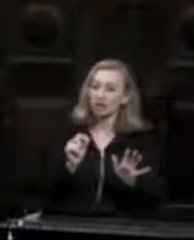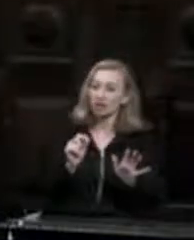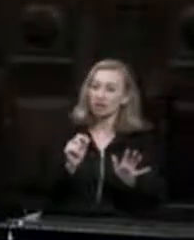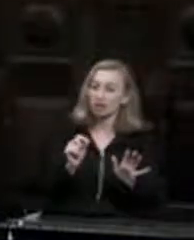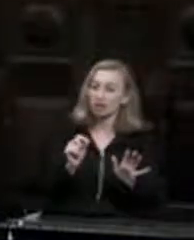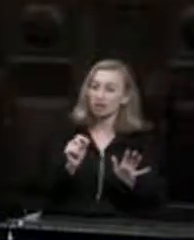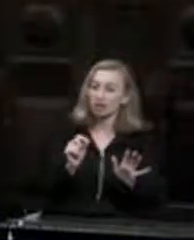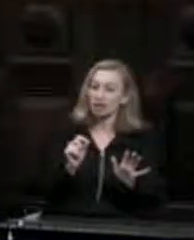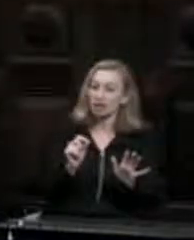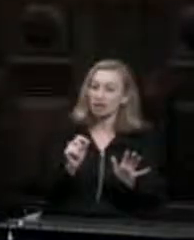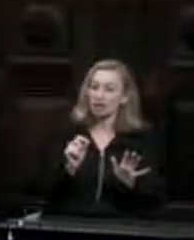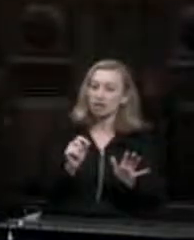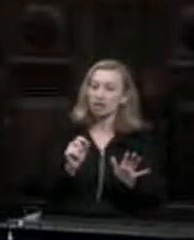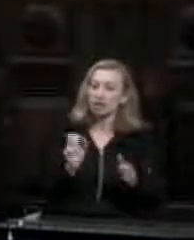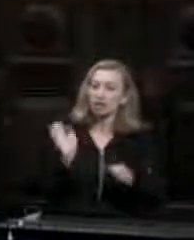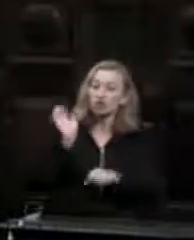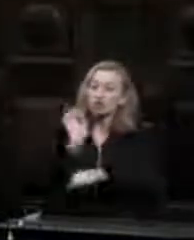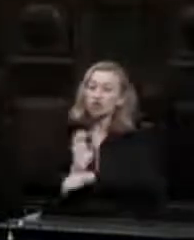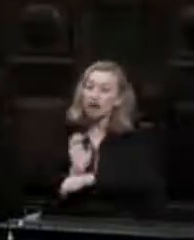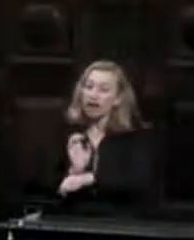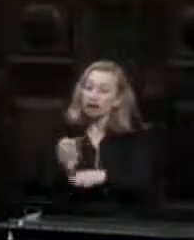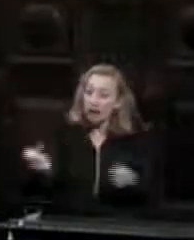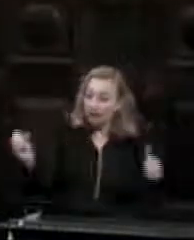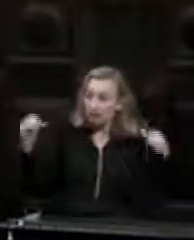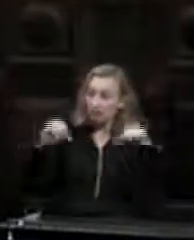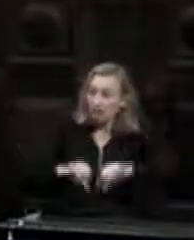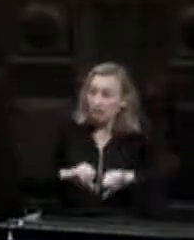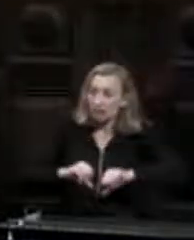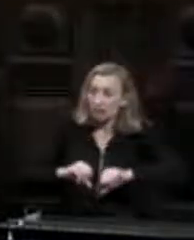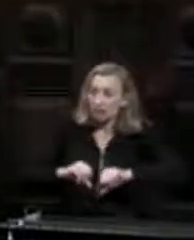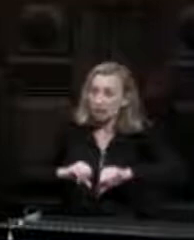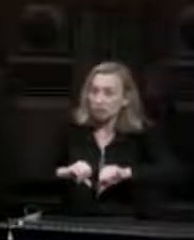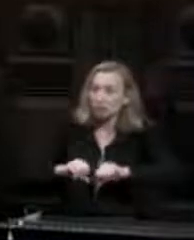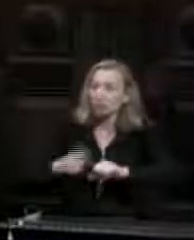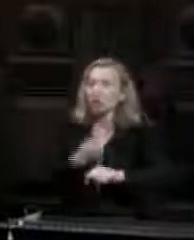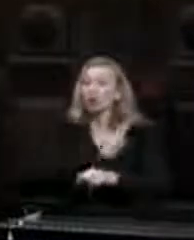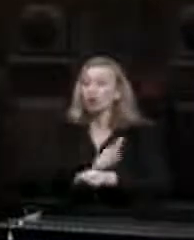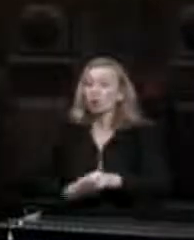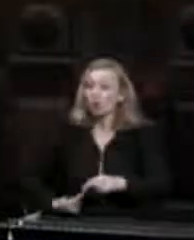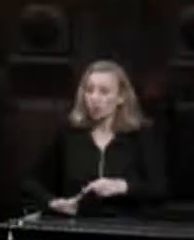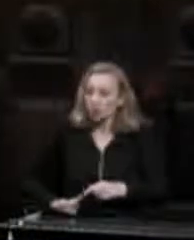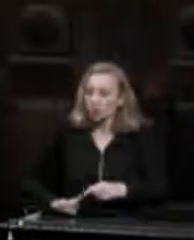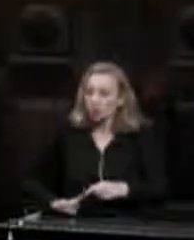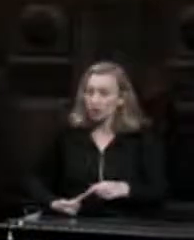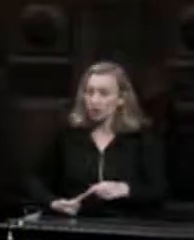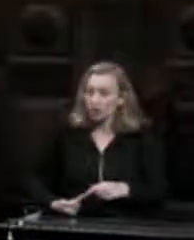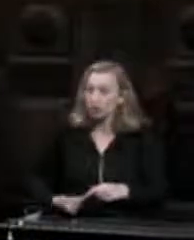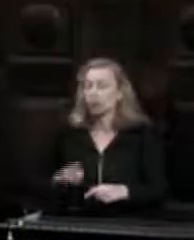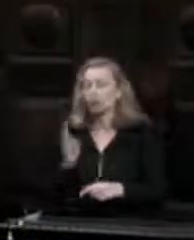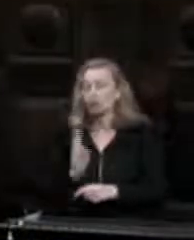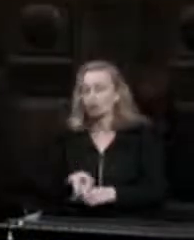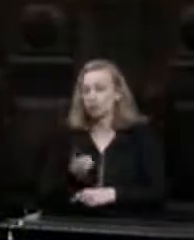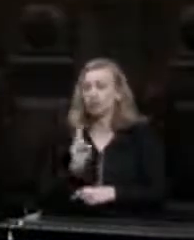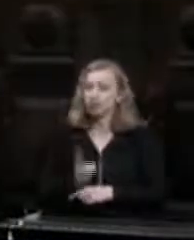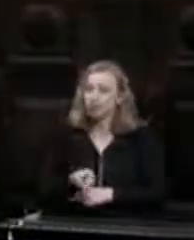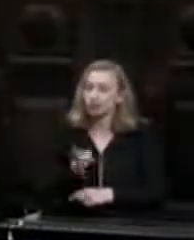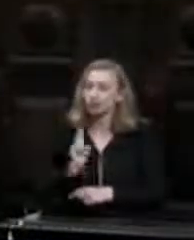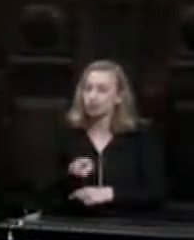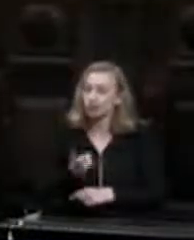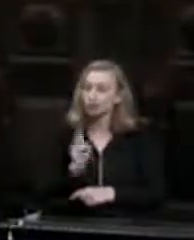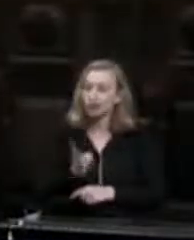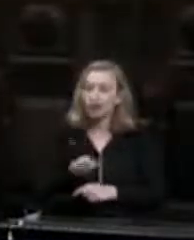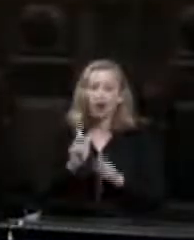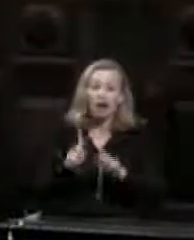Enquanto isto, o governo continua a adotar procedimentos, esses